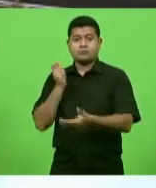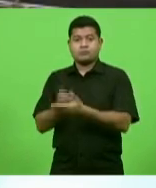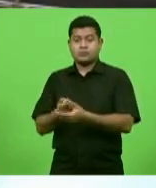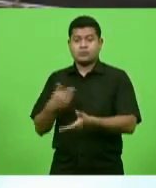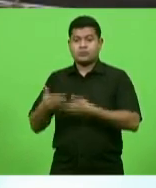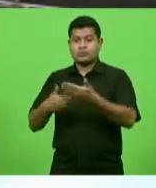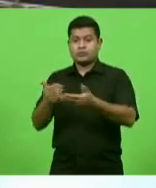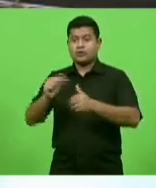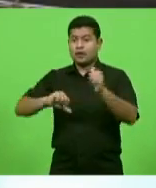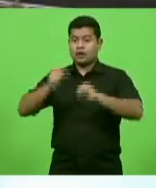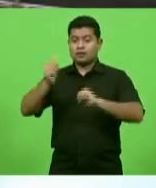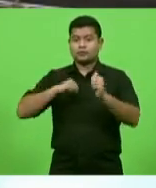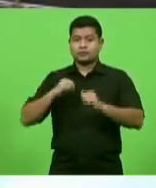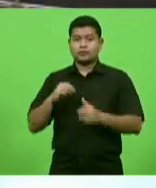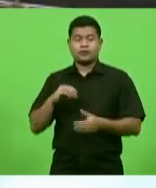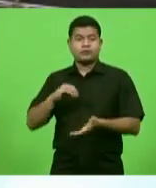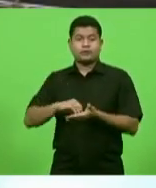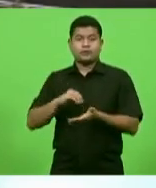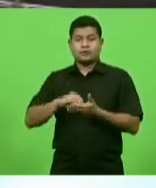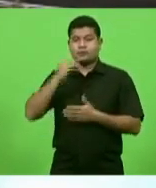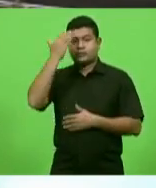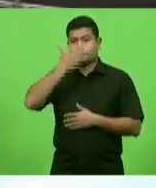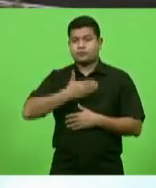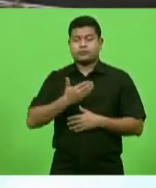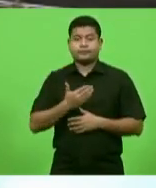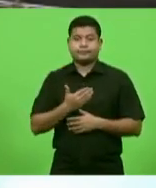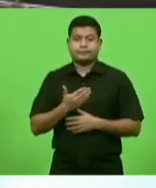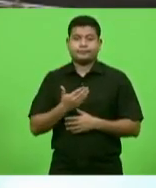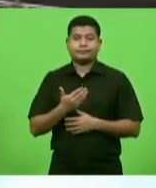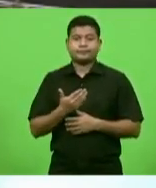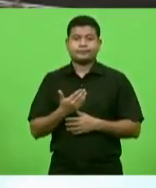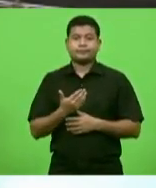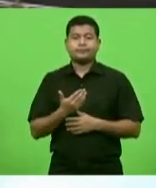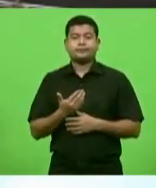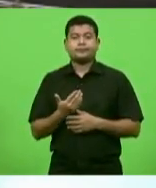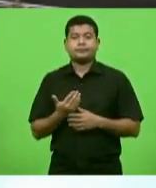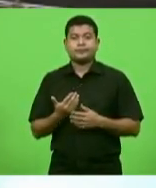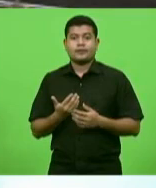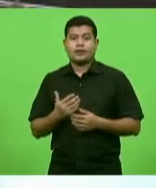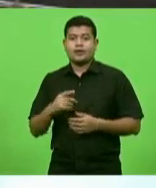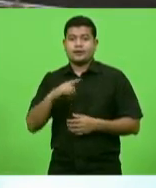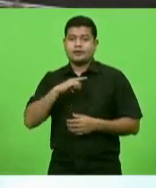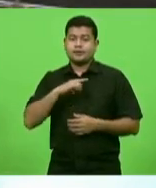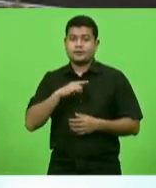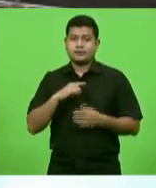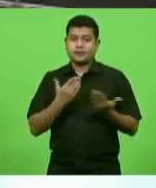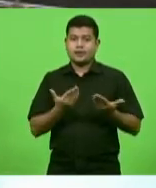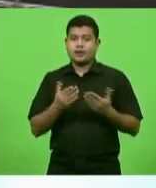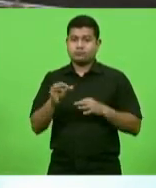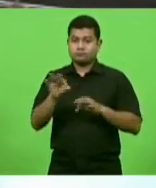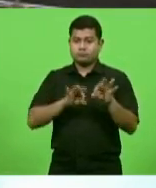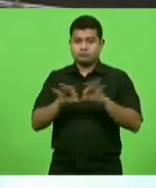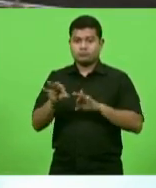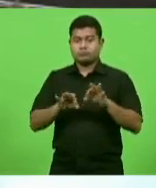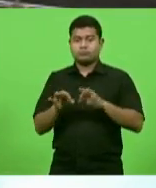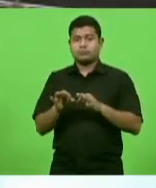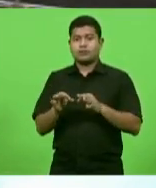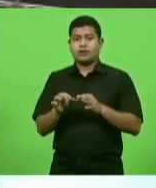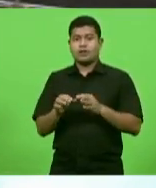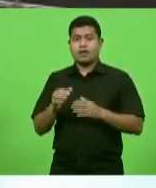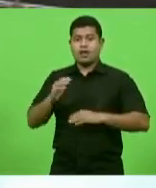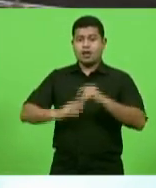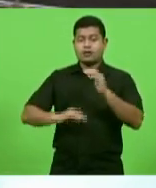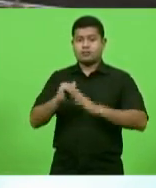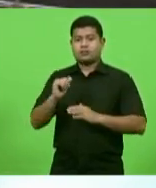existindo provas suficientes de que houvesse ajuste prévio para a prática de qualquer